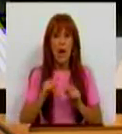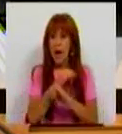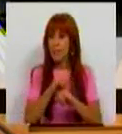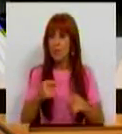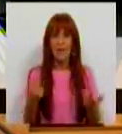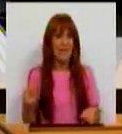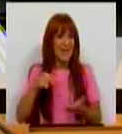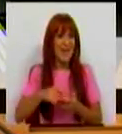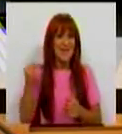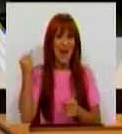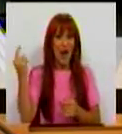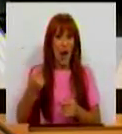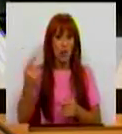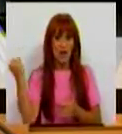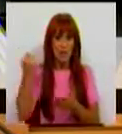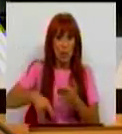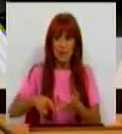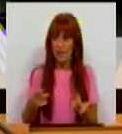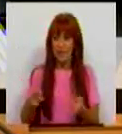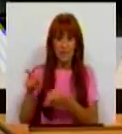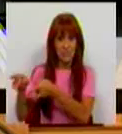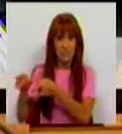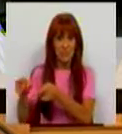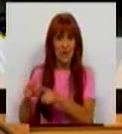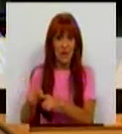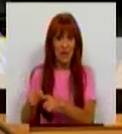impossibilidade de ter aqui a autoridade tributária, que à partida seria,